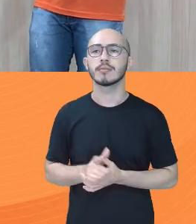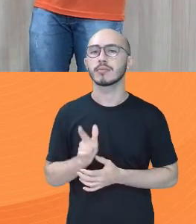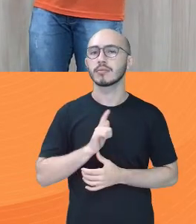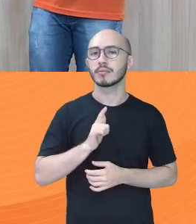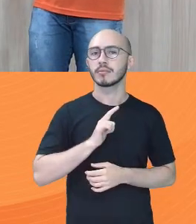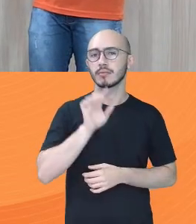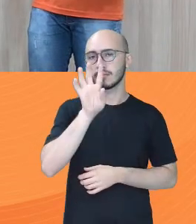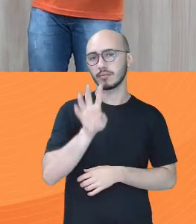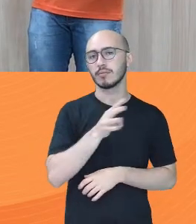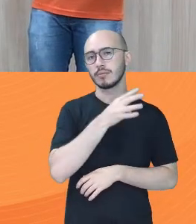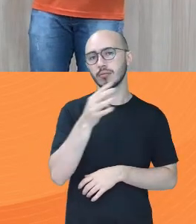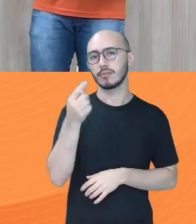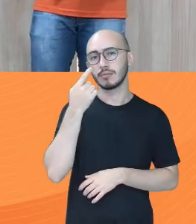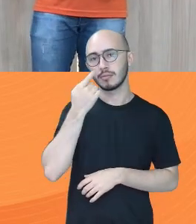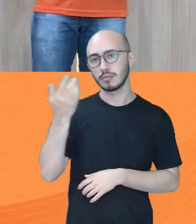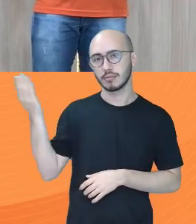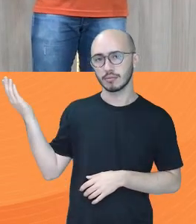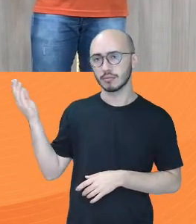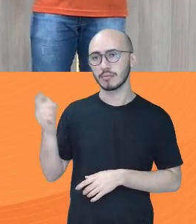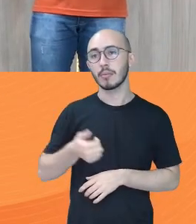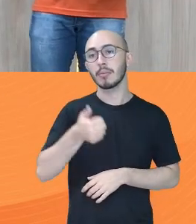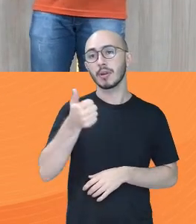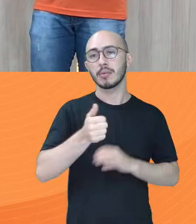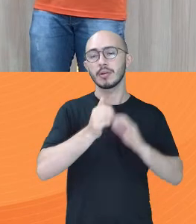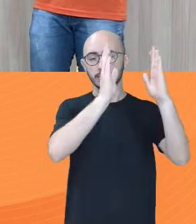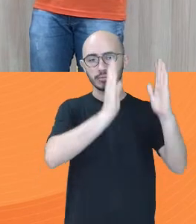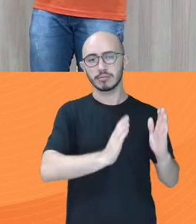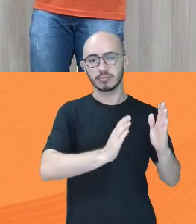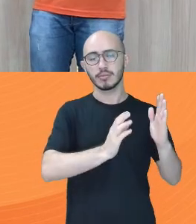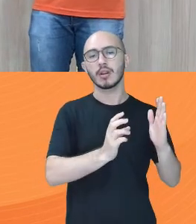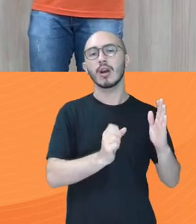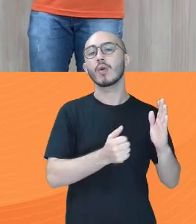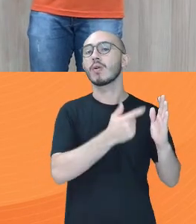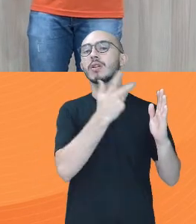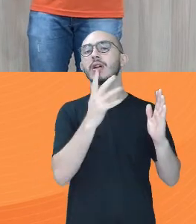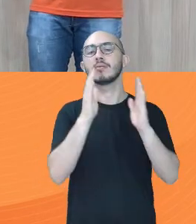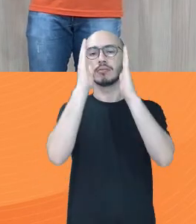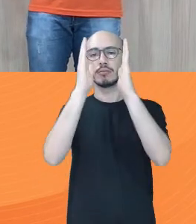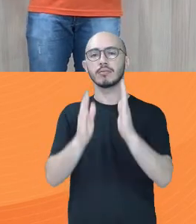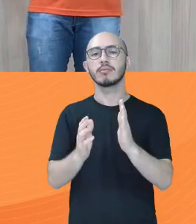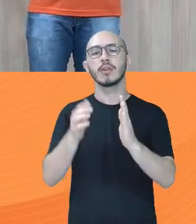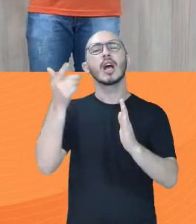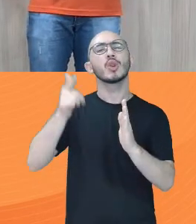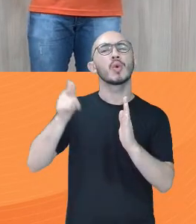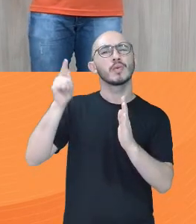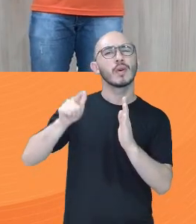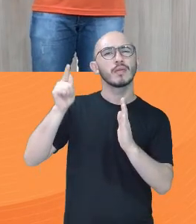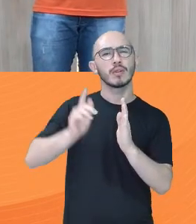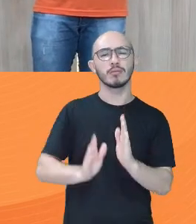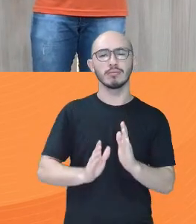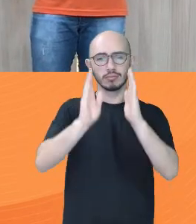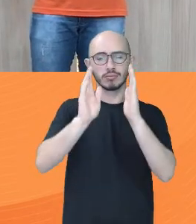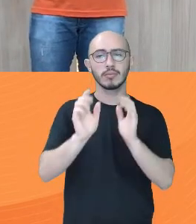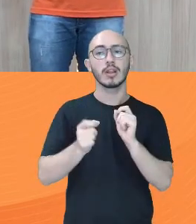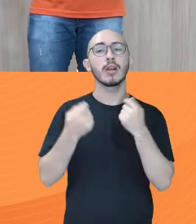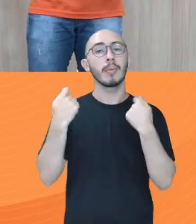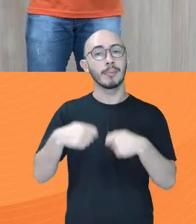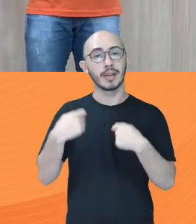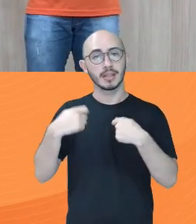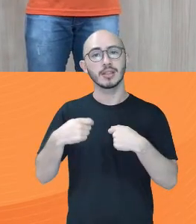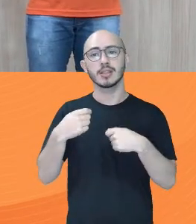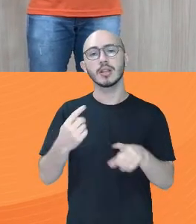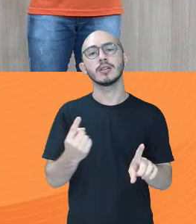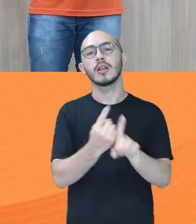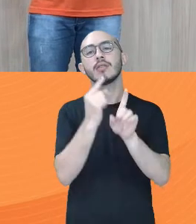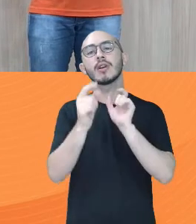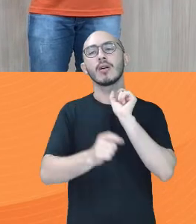tabela onde a primeira coluna é do valor e a segunda coluna é da frequência. Ou seja, você precisa identificar